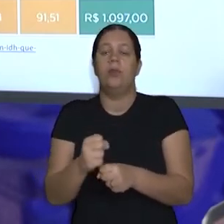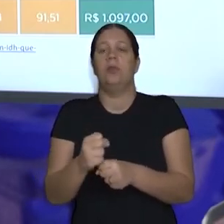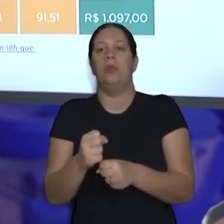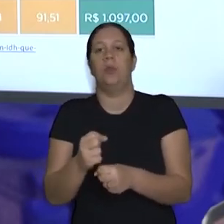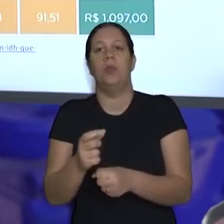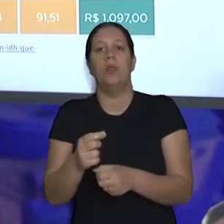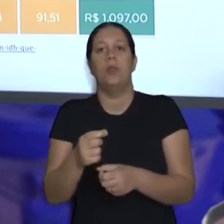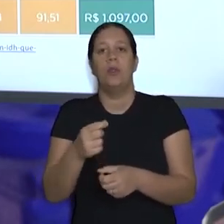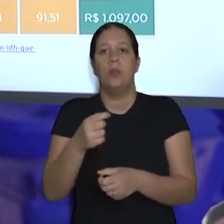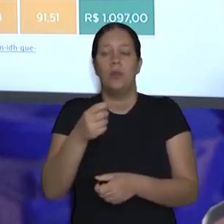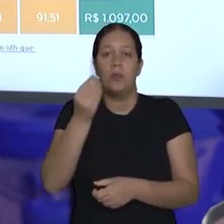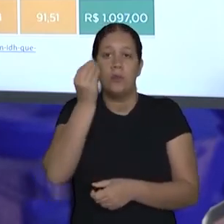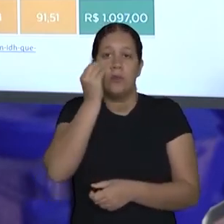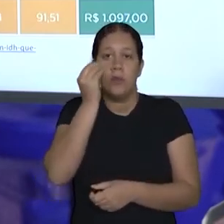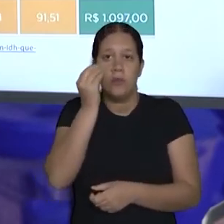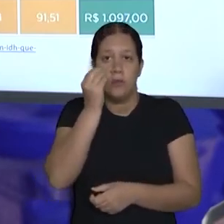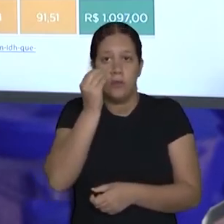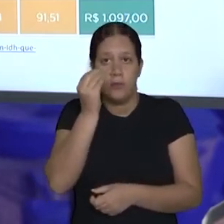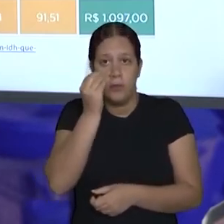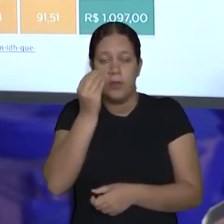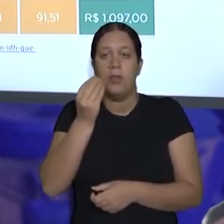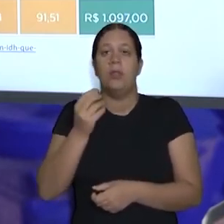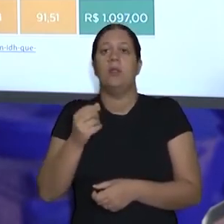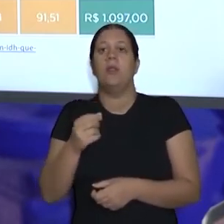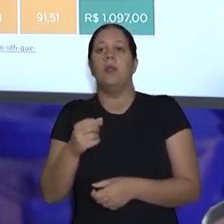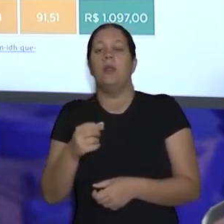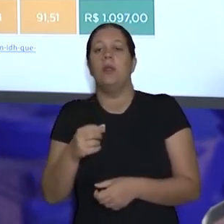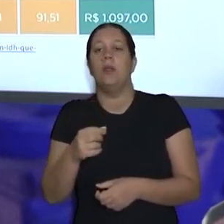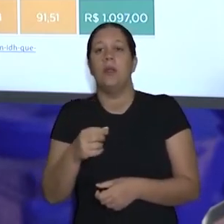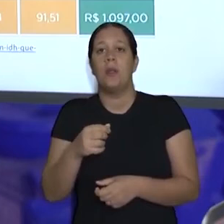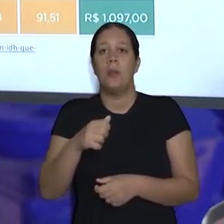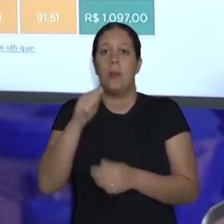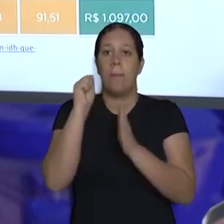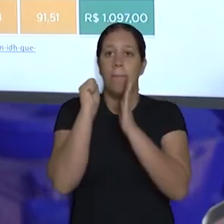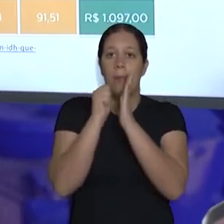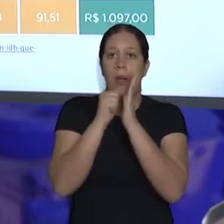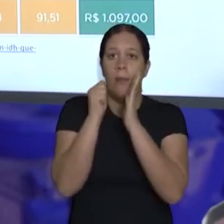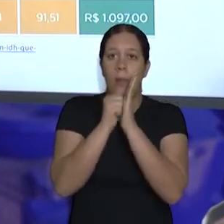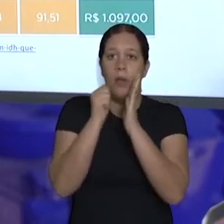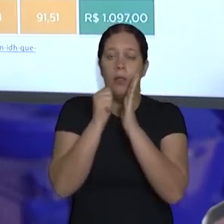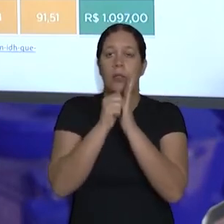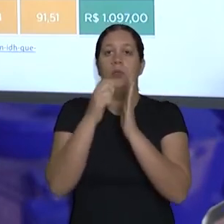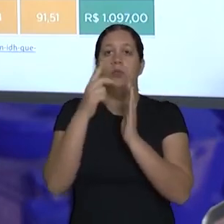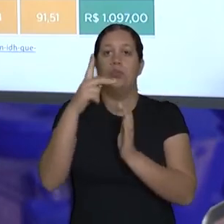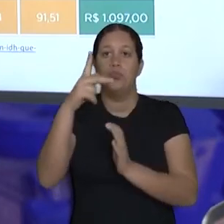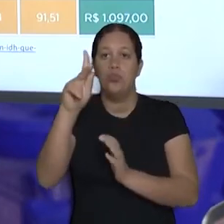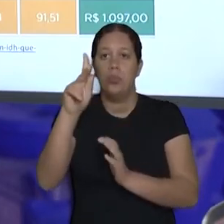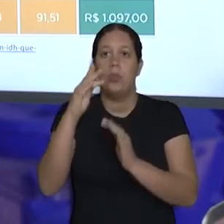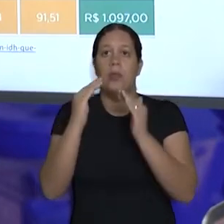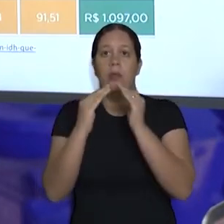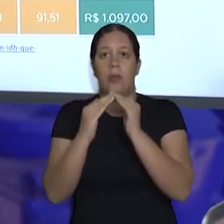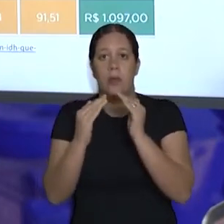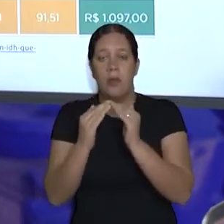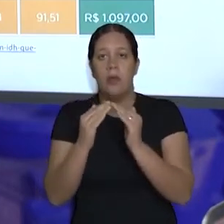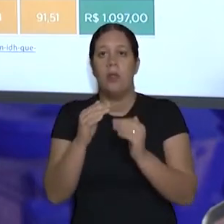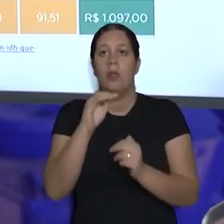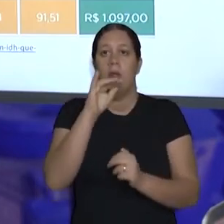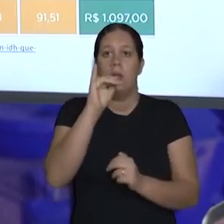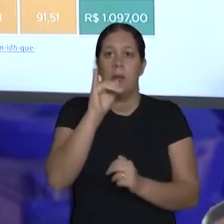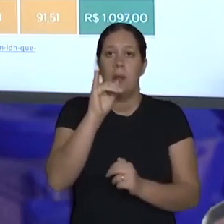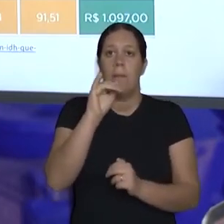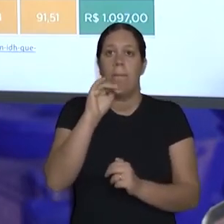o licenciador na sua porta bater e perguntar, fazer entrevista com você, né, o funcionário do